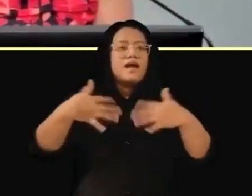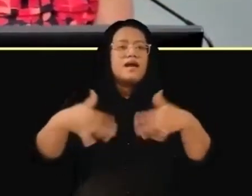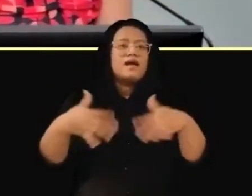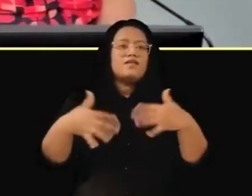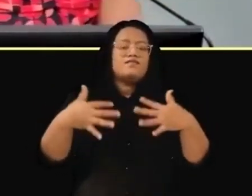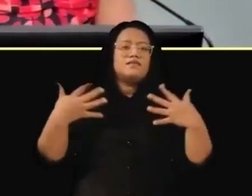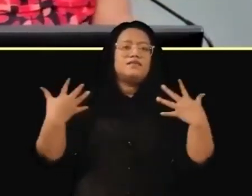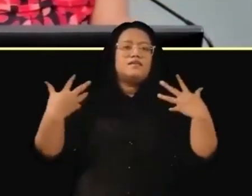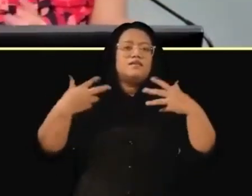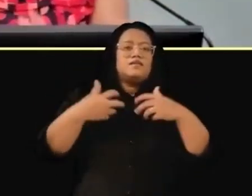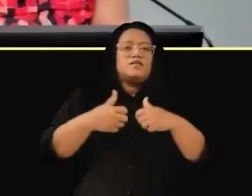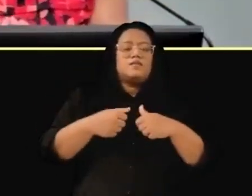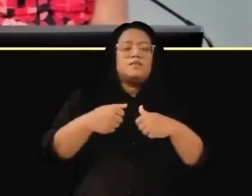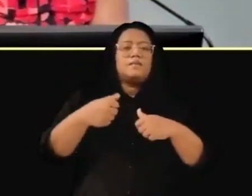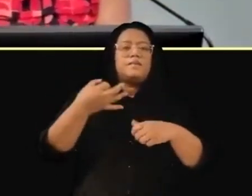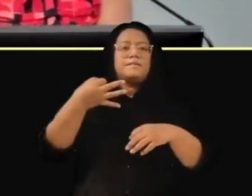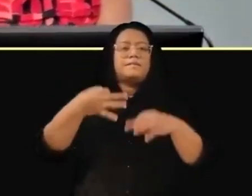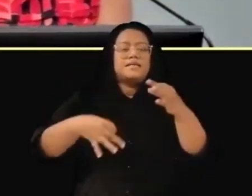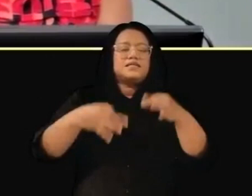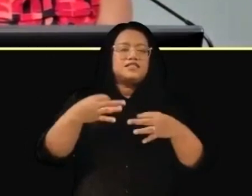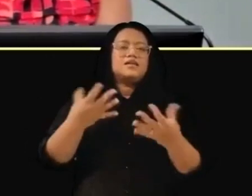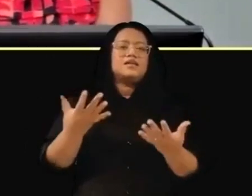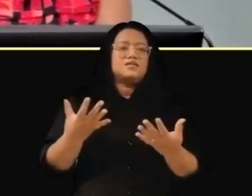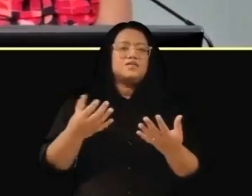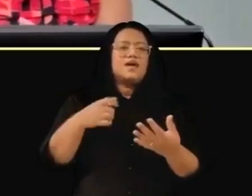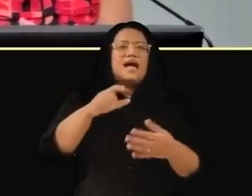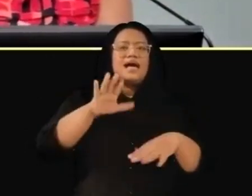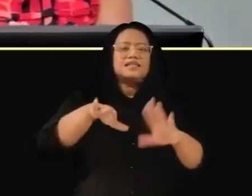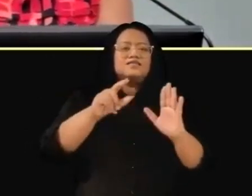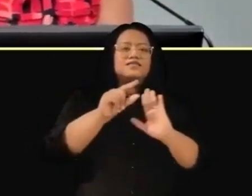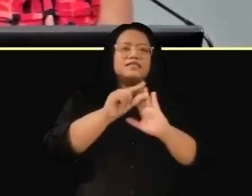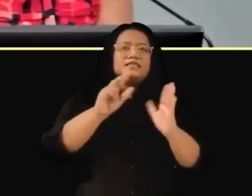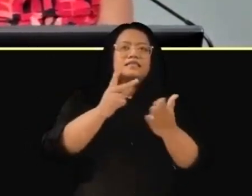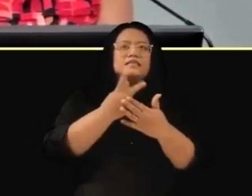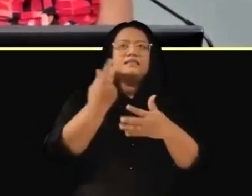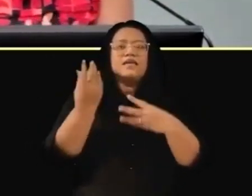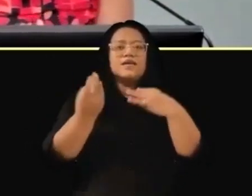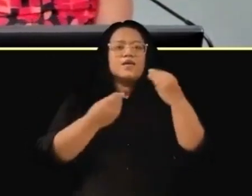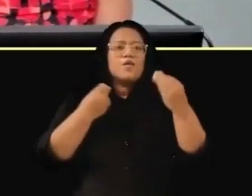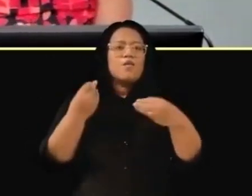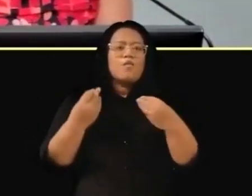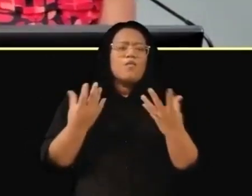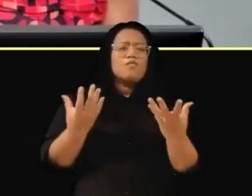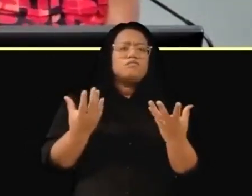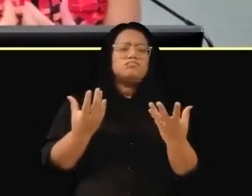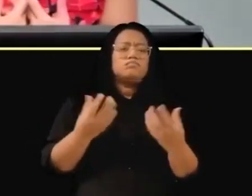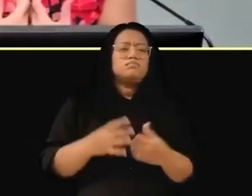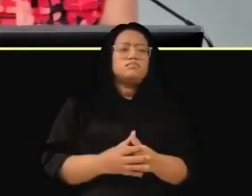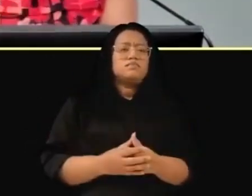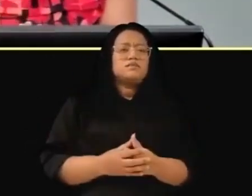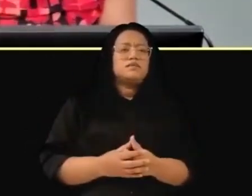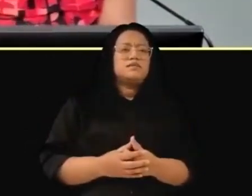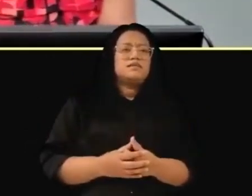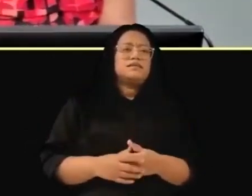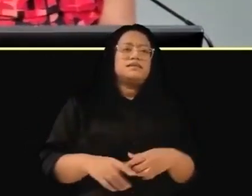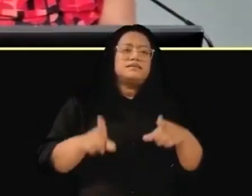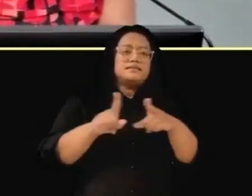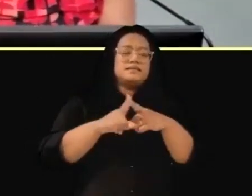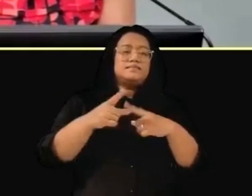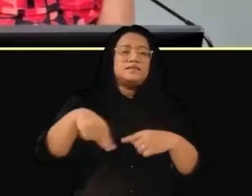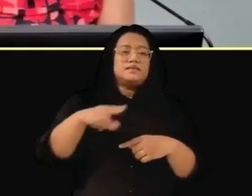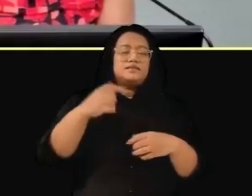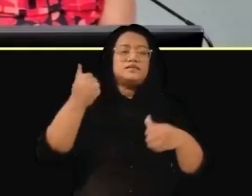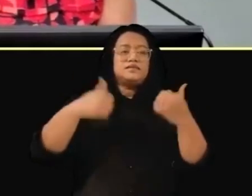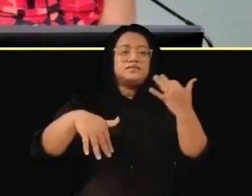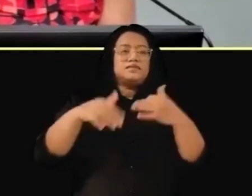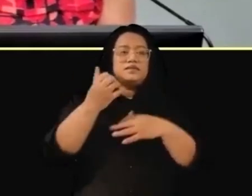magistrados. Quando eles têm uma situação, eles não sabem como mensurar. Para falar a verdade, a gente, quando fala de bem